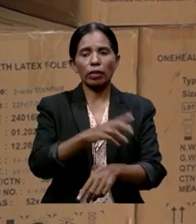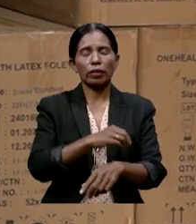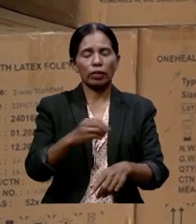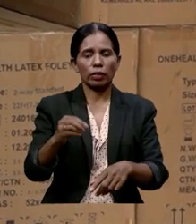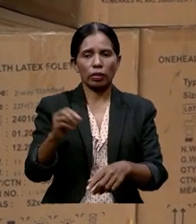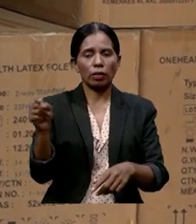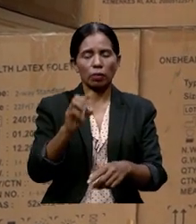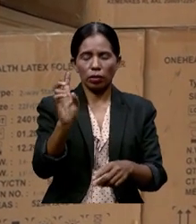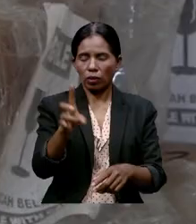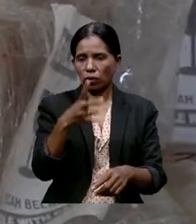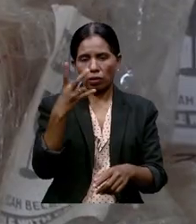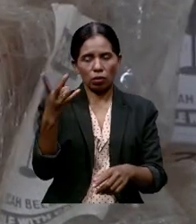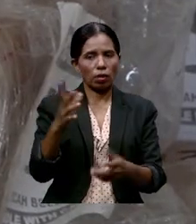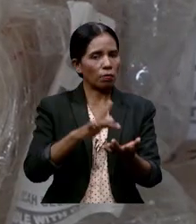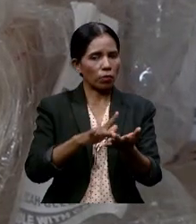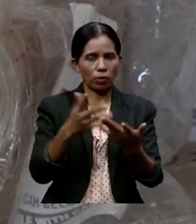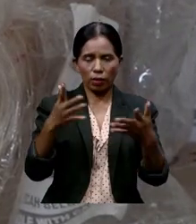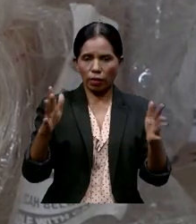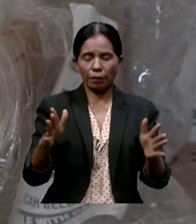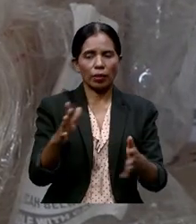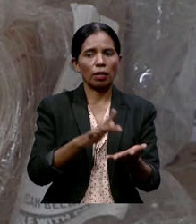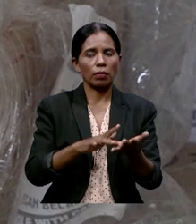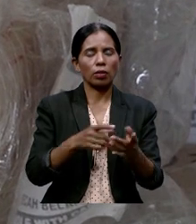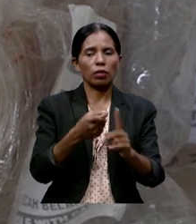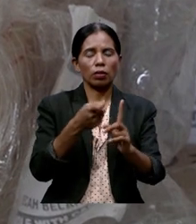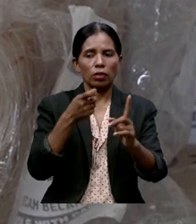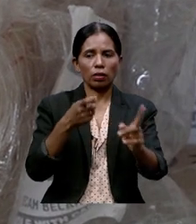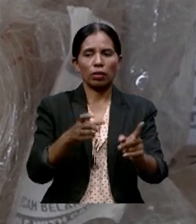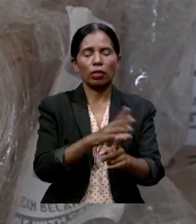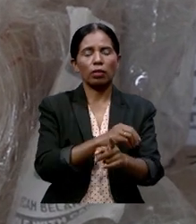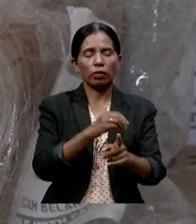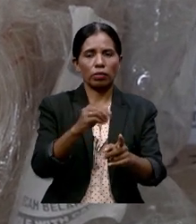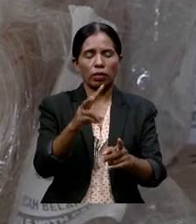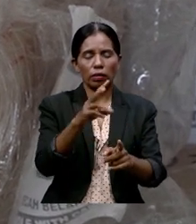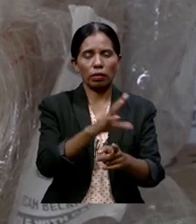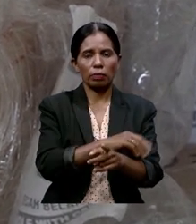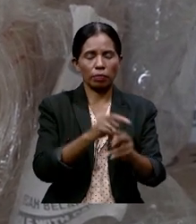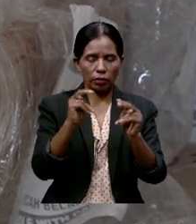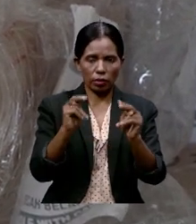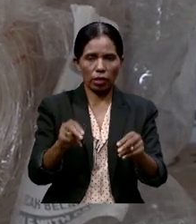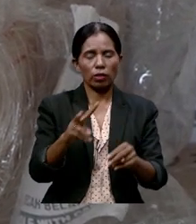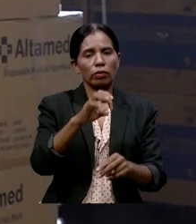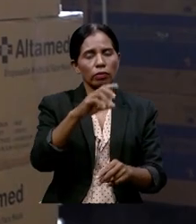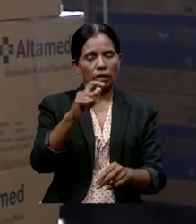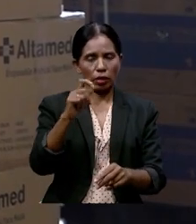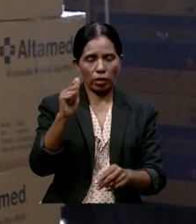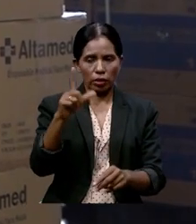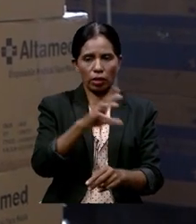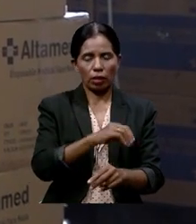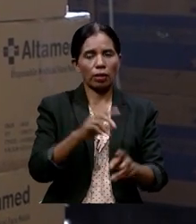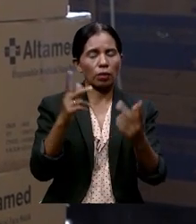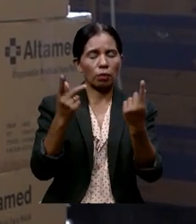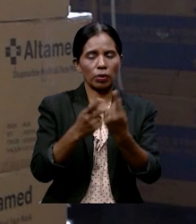sanulu resinhitu ma que estou cotu. Ai moro ki rakne composto husi essencial necessário no vital. Antes ne na emba